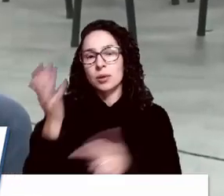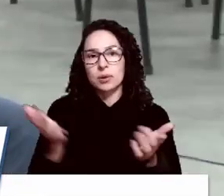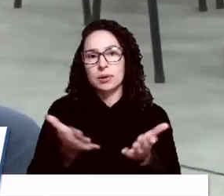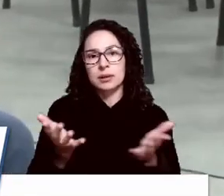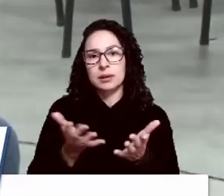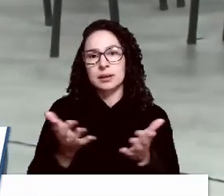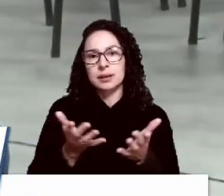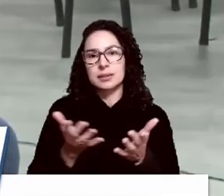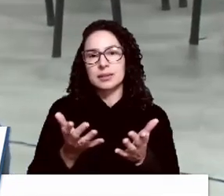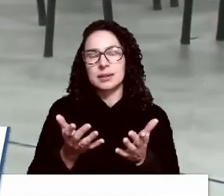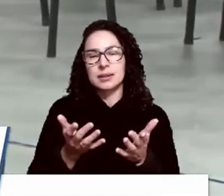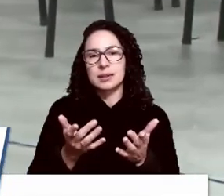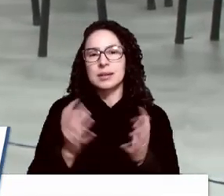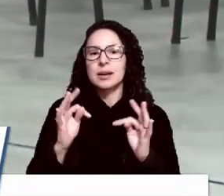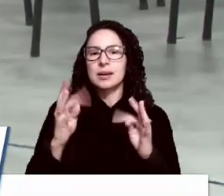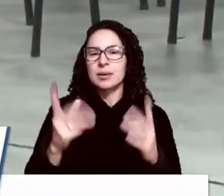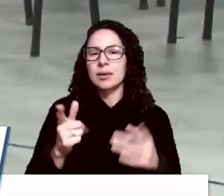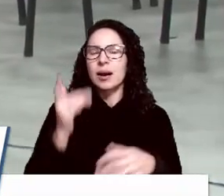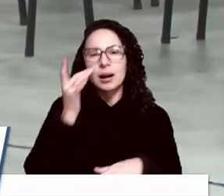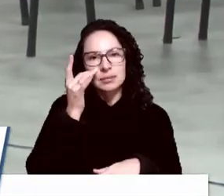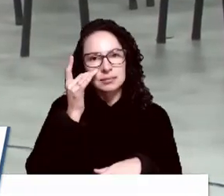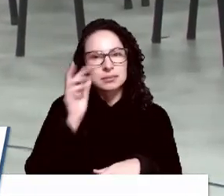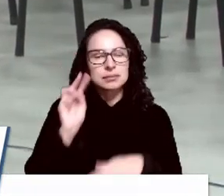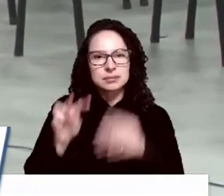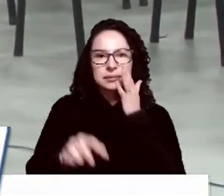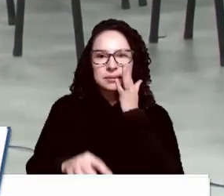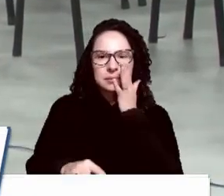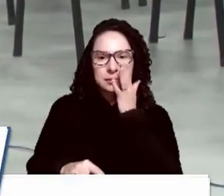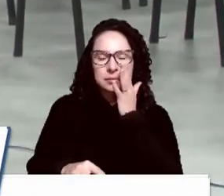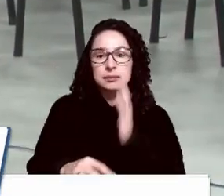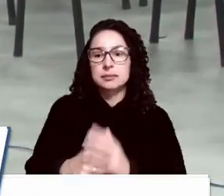e todos aqui devem presenciar.